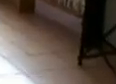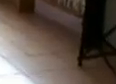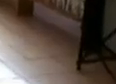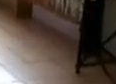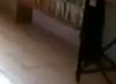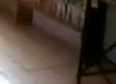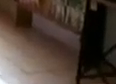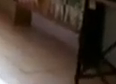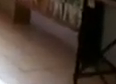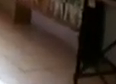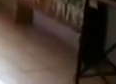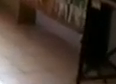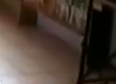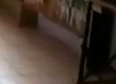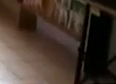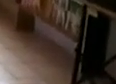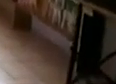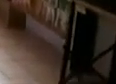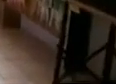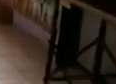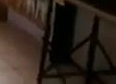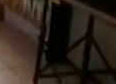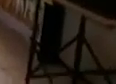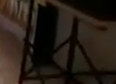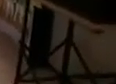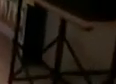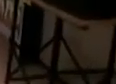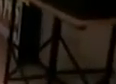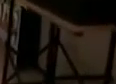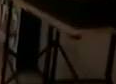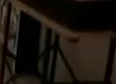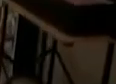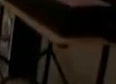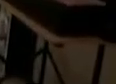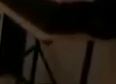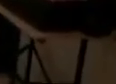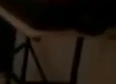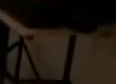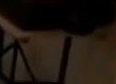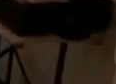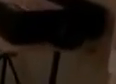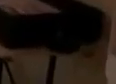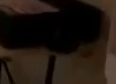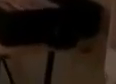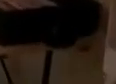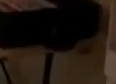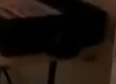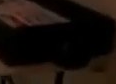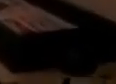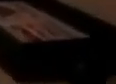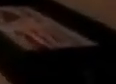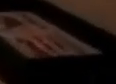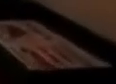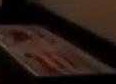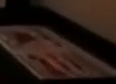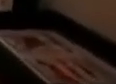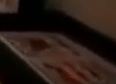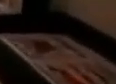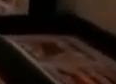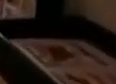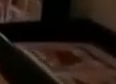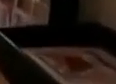Nos anos 40, no sertão, não tinha rádio. Televisão nem existia no Brasil. Jornal não chegava tão